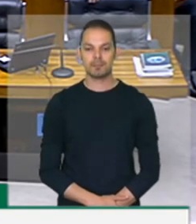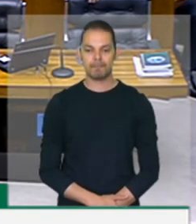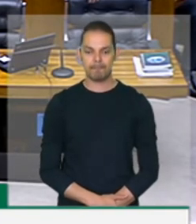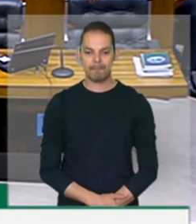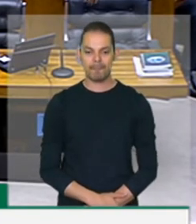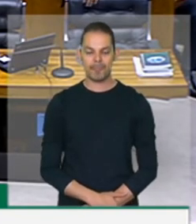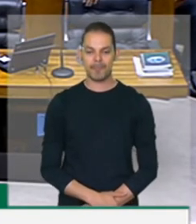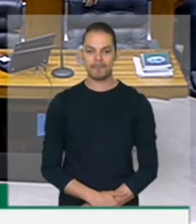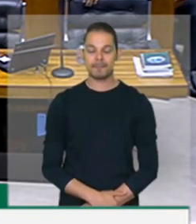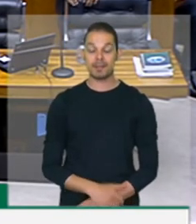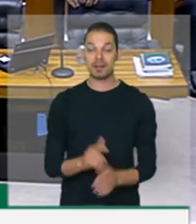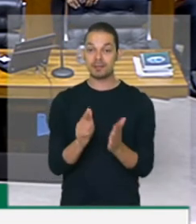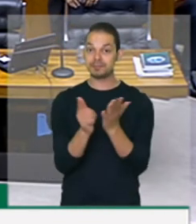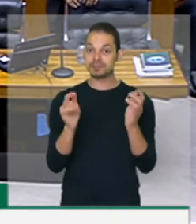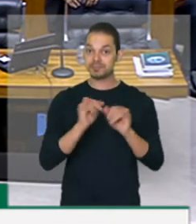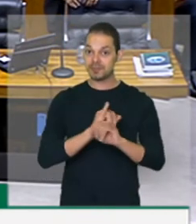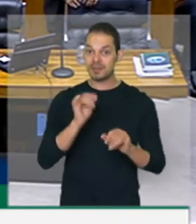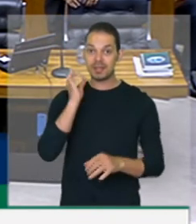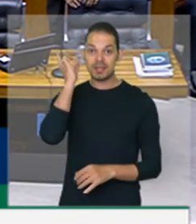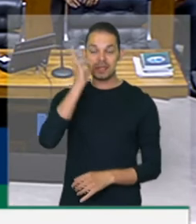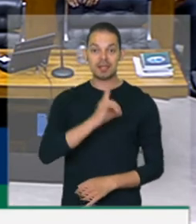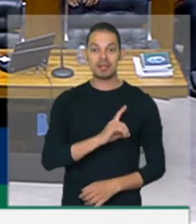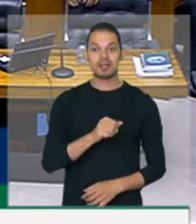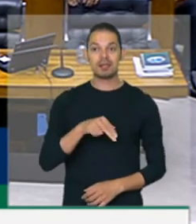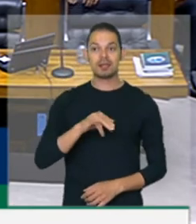Deputado Daniel Silveira, que falará à distância, portanto.